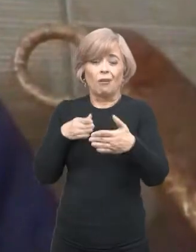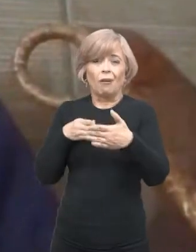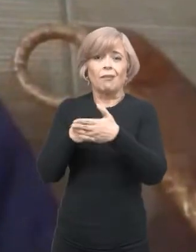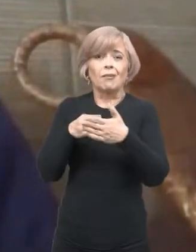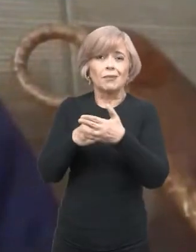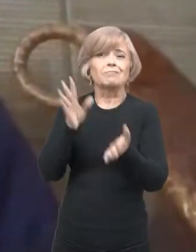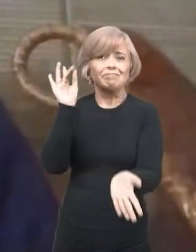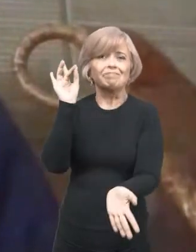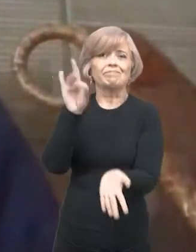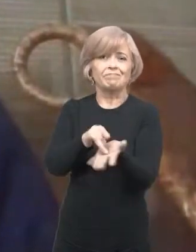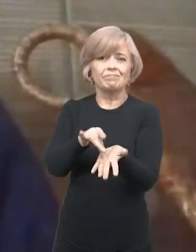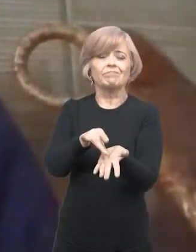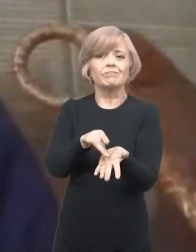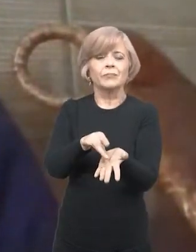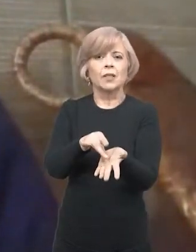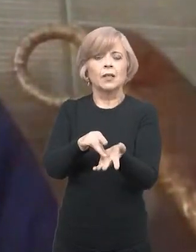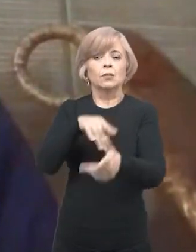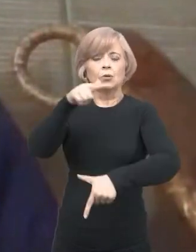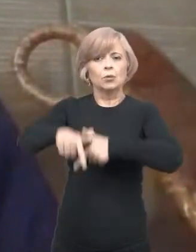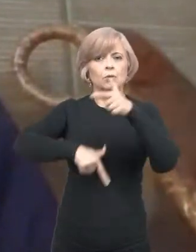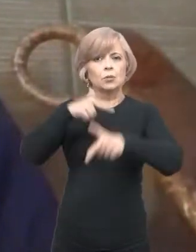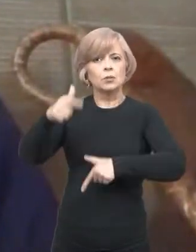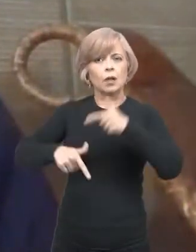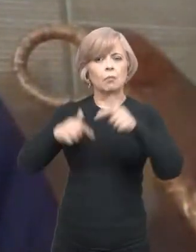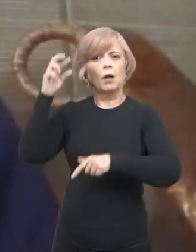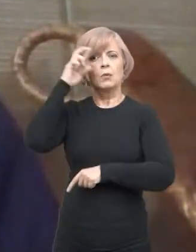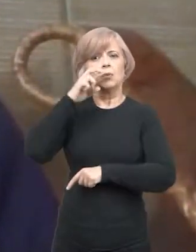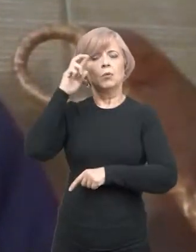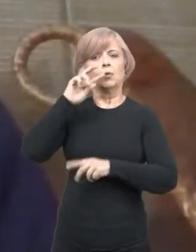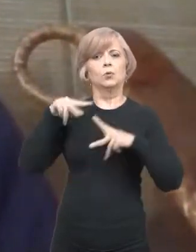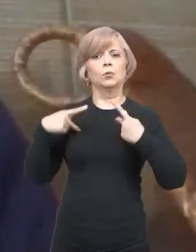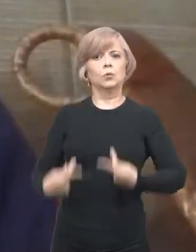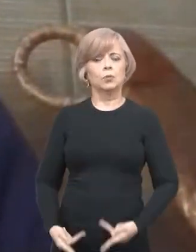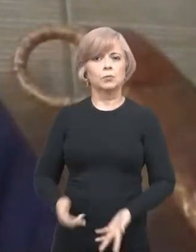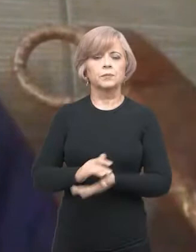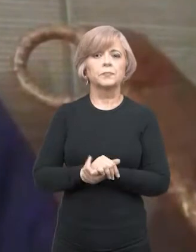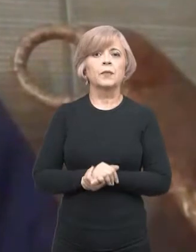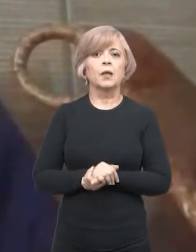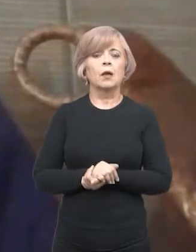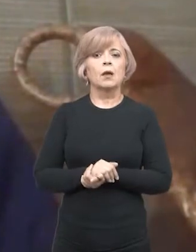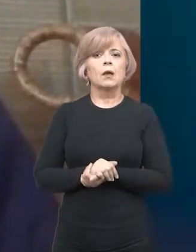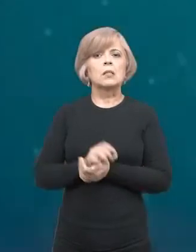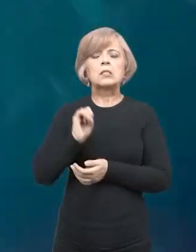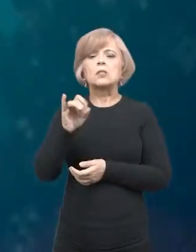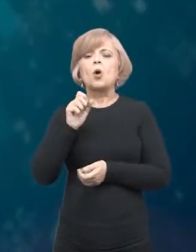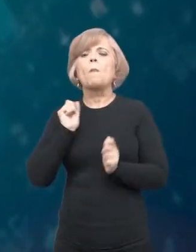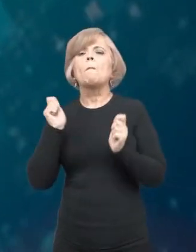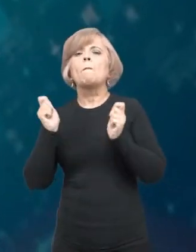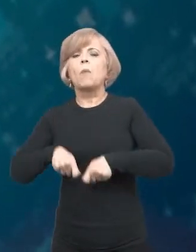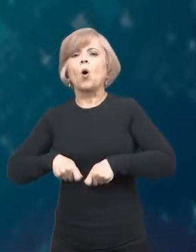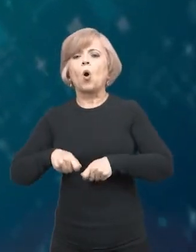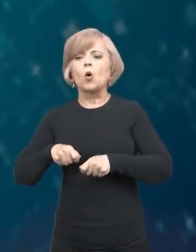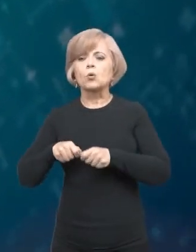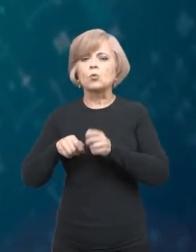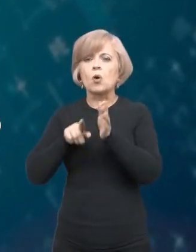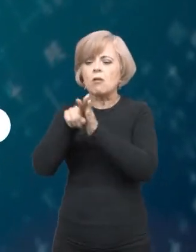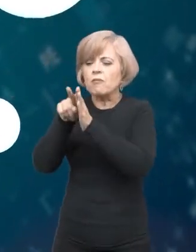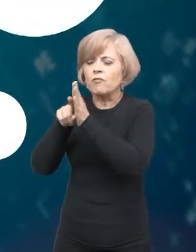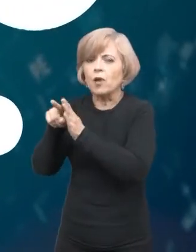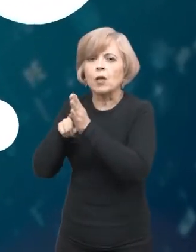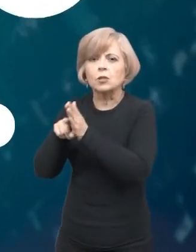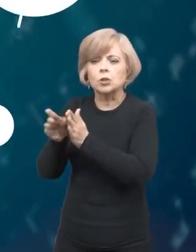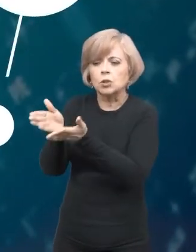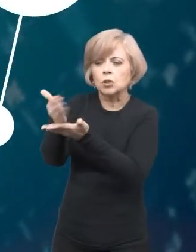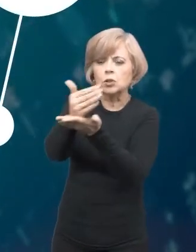efetiva da atividade do Ministério Público. Se eu posso ter uma investigação que propicia cruzamento de